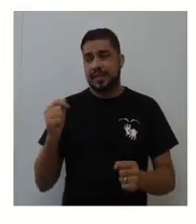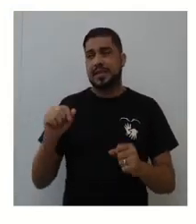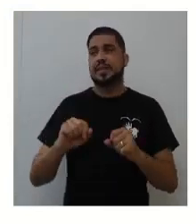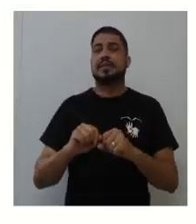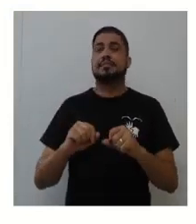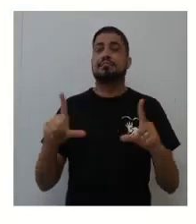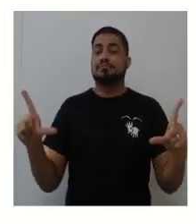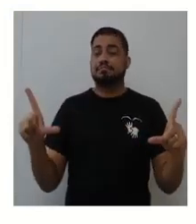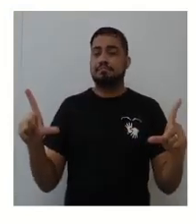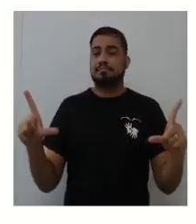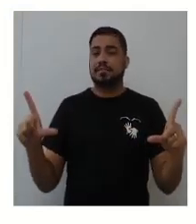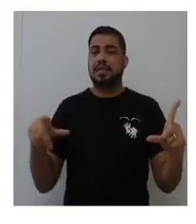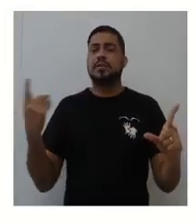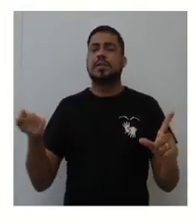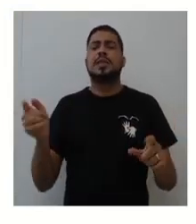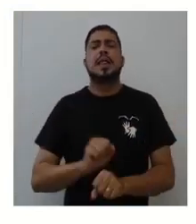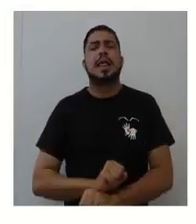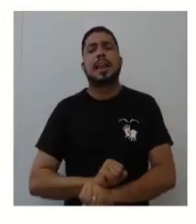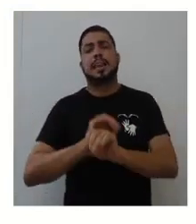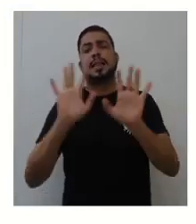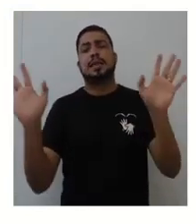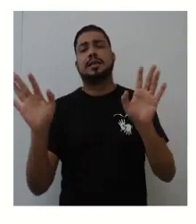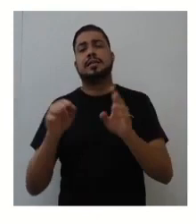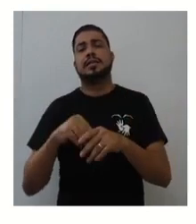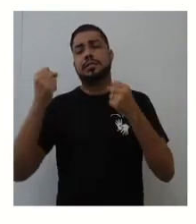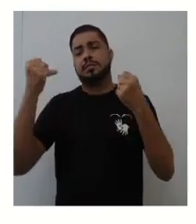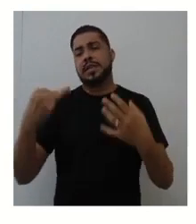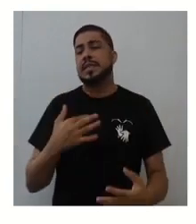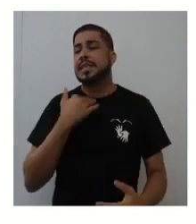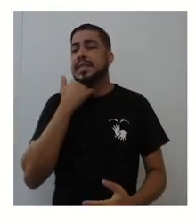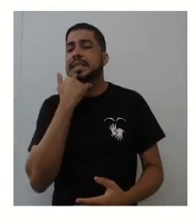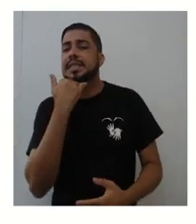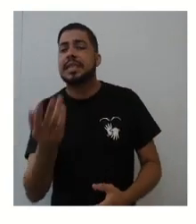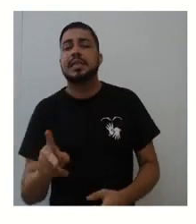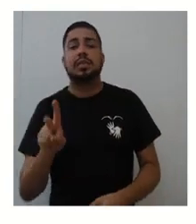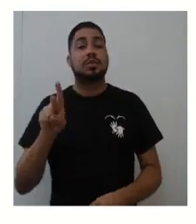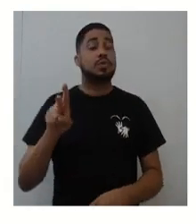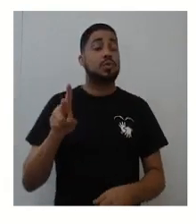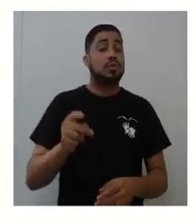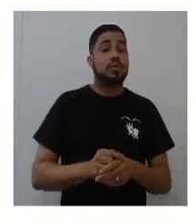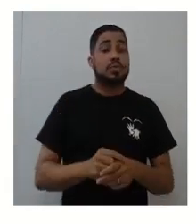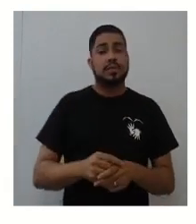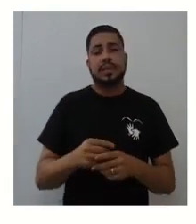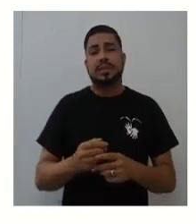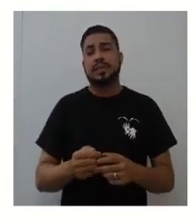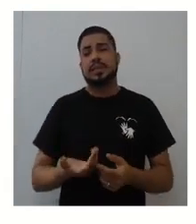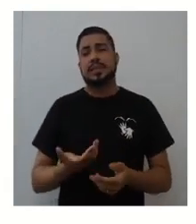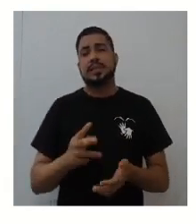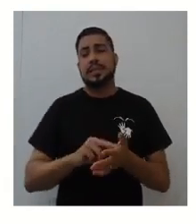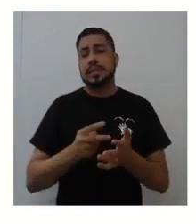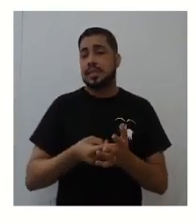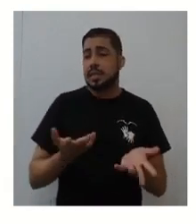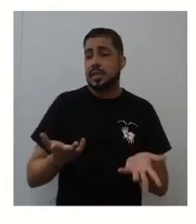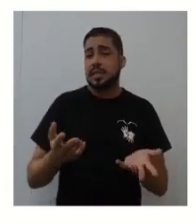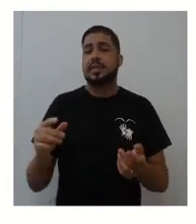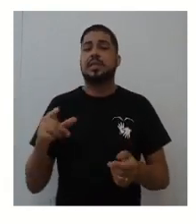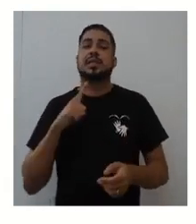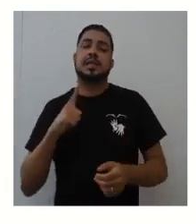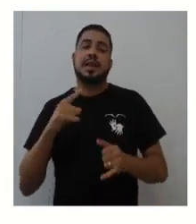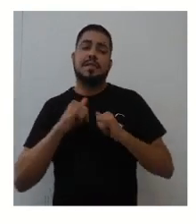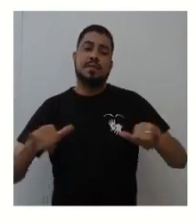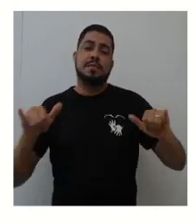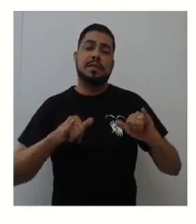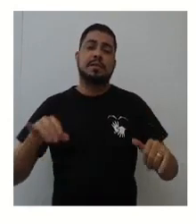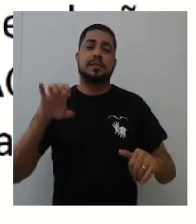Então, aquilo que é claro, explicado sem ambiguidade, ou seja, sem duplos sentidos, é considerado como informação